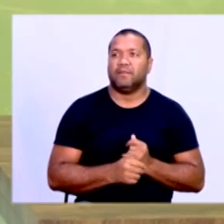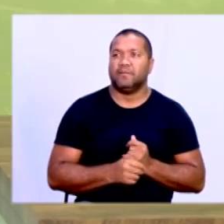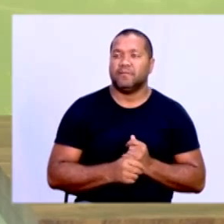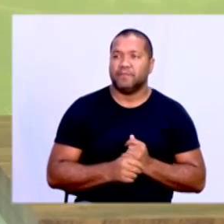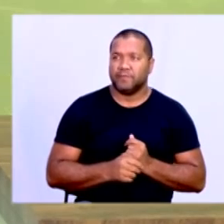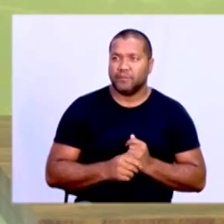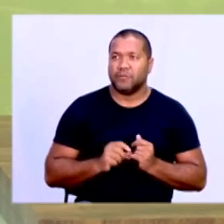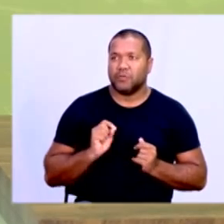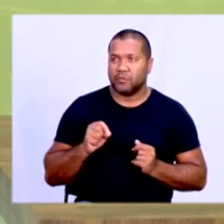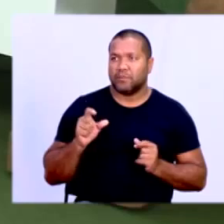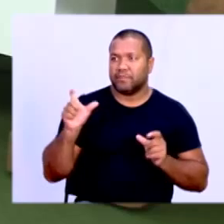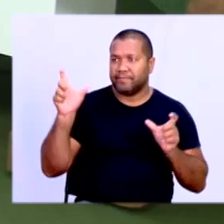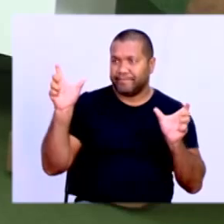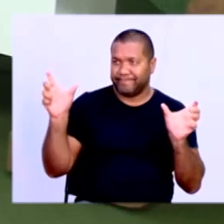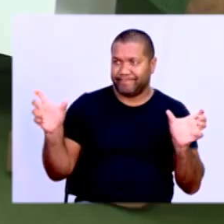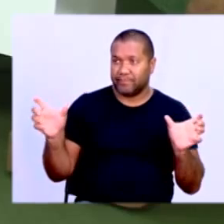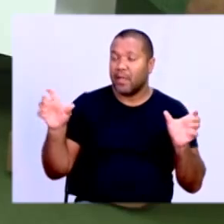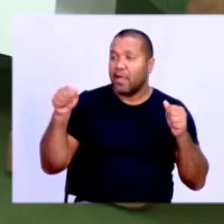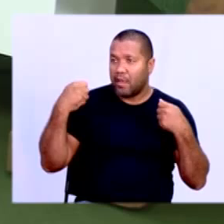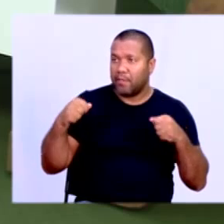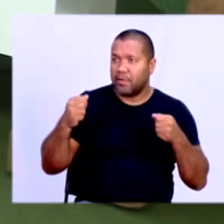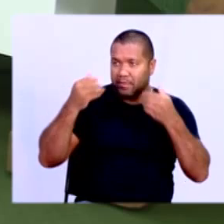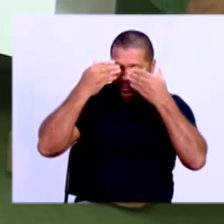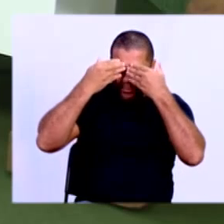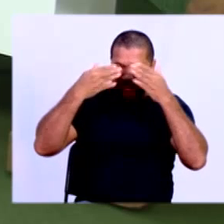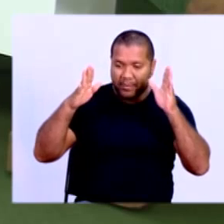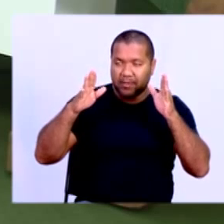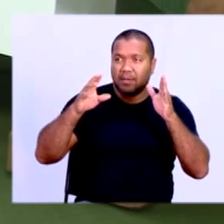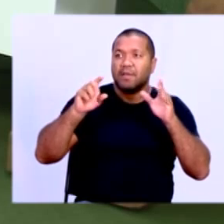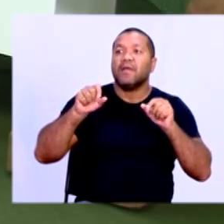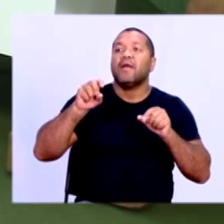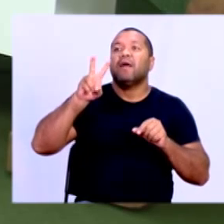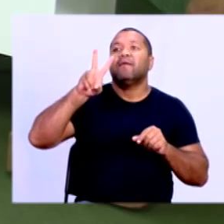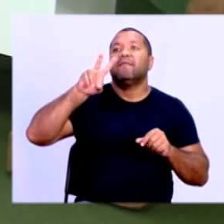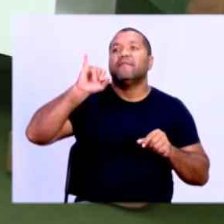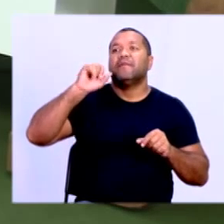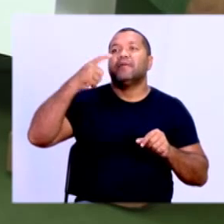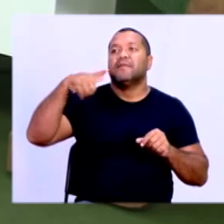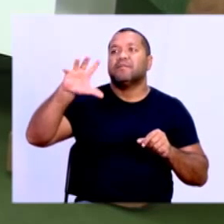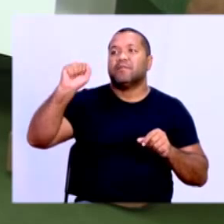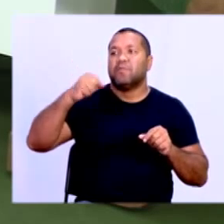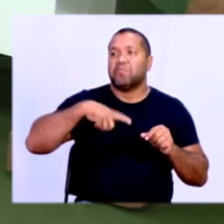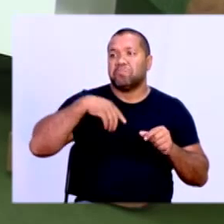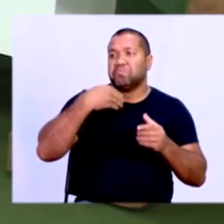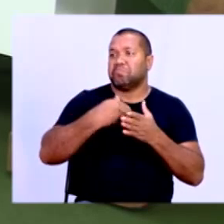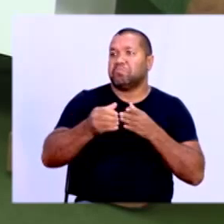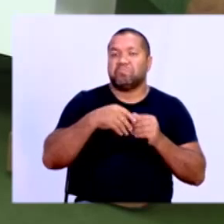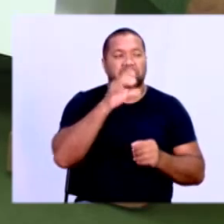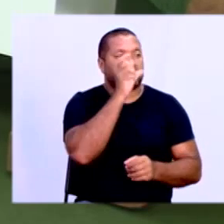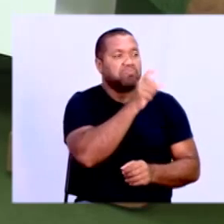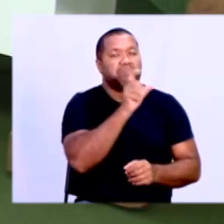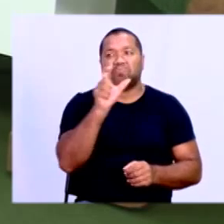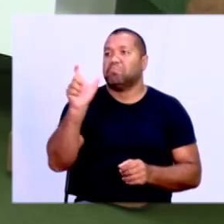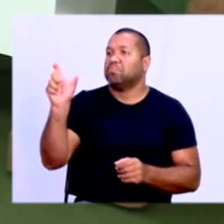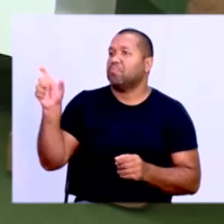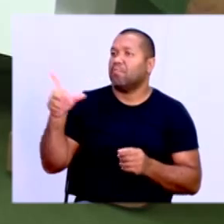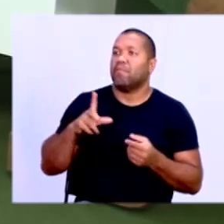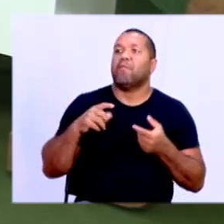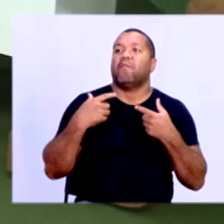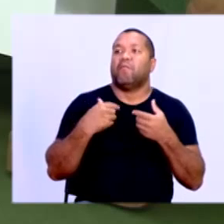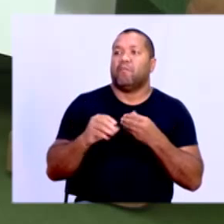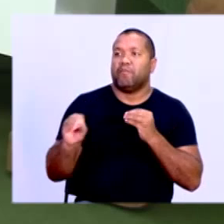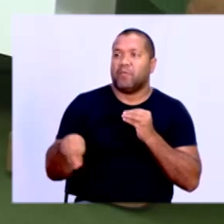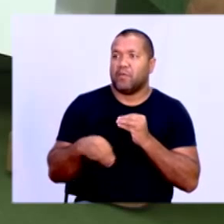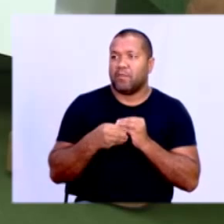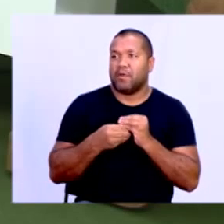claro, professor, e é importante esclarecer que a visão pode estar em qualquer lugar nesse aspecto. Claro. Né? Ela pode ser um